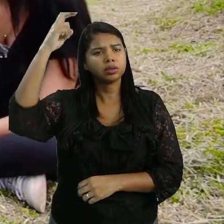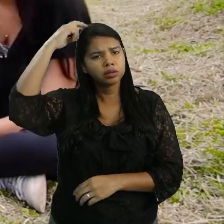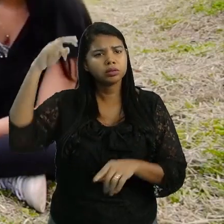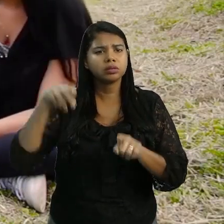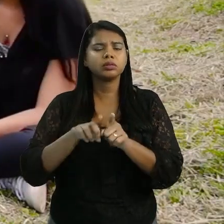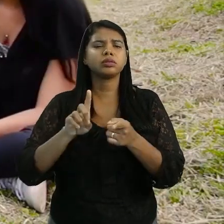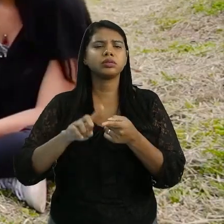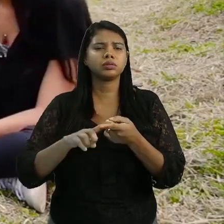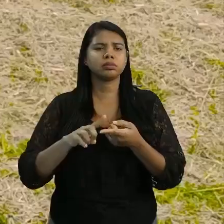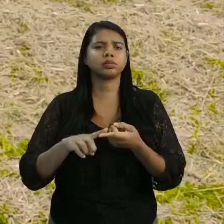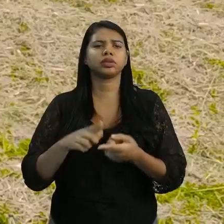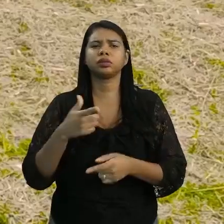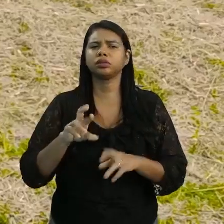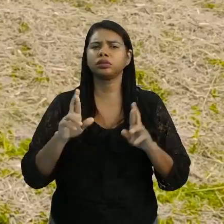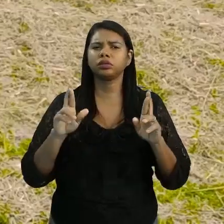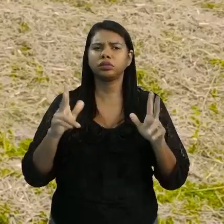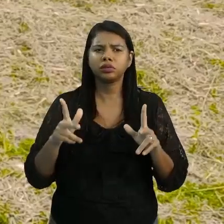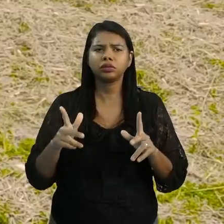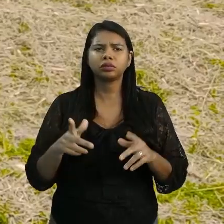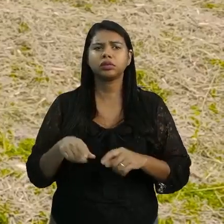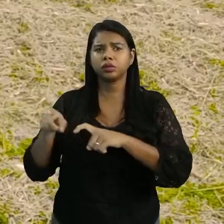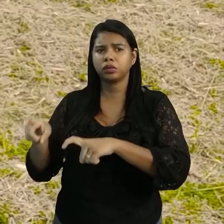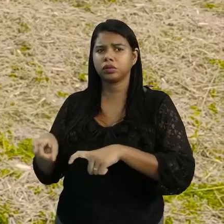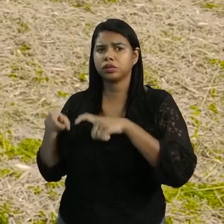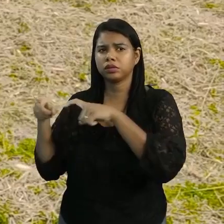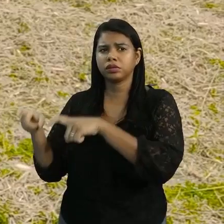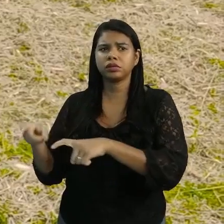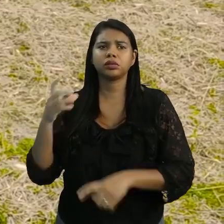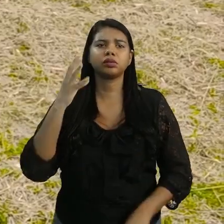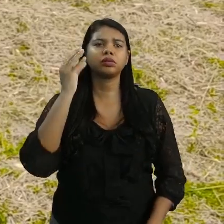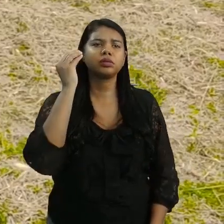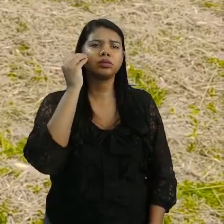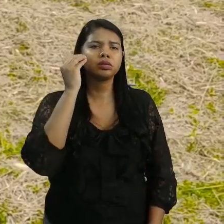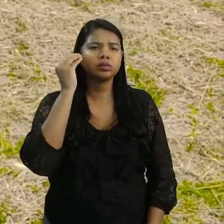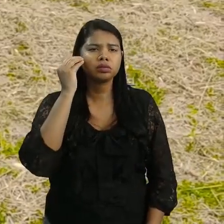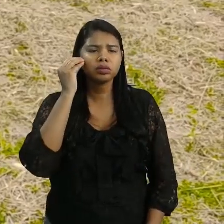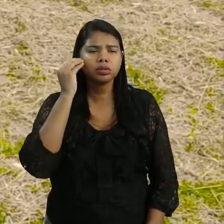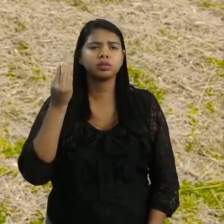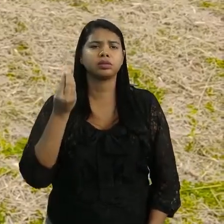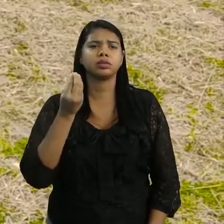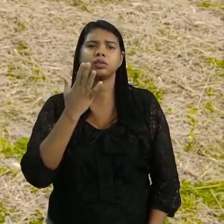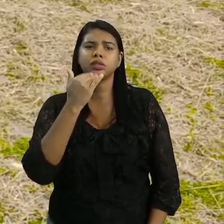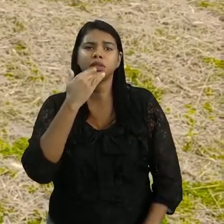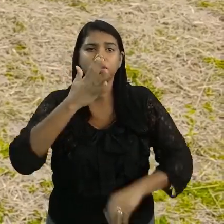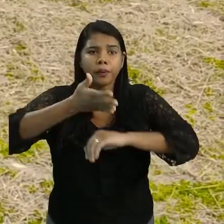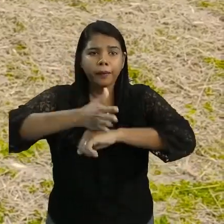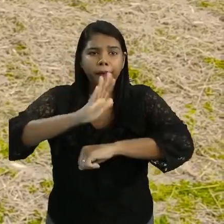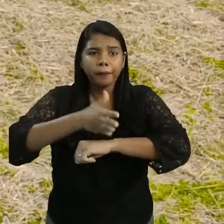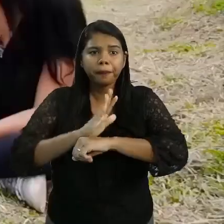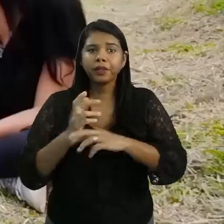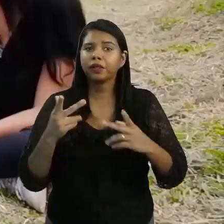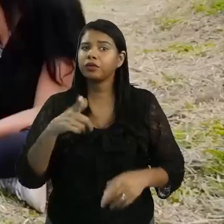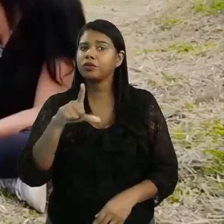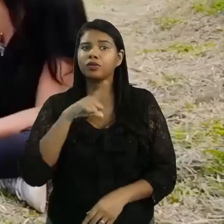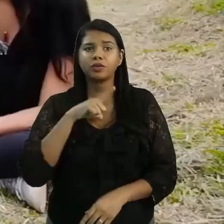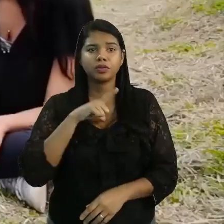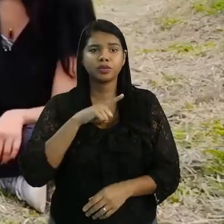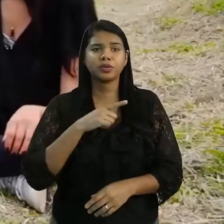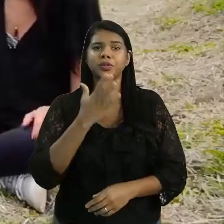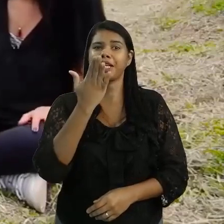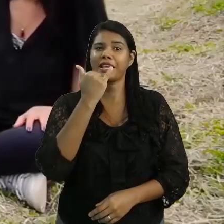gente chegou, pelo menos a minha experiência, eu já tinha viajado um pouco no Brasil mesmo, nunca saí do